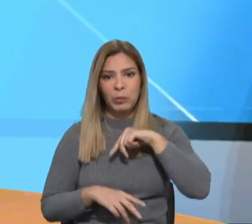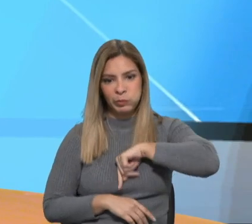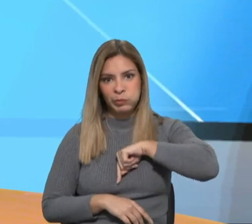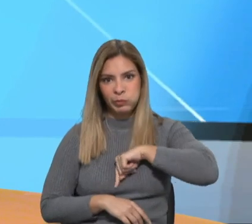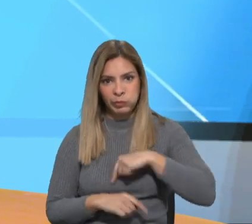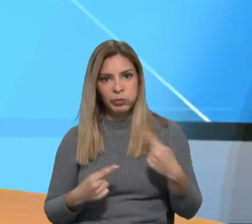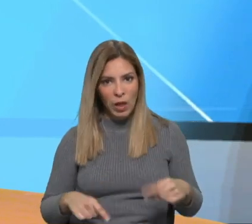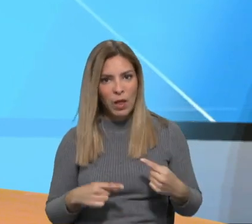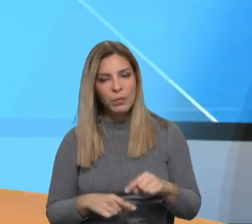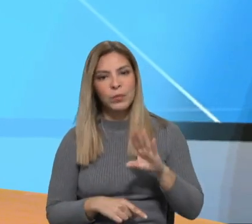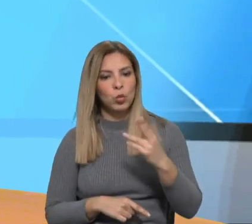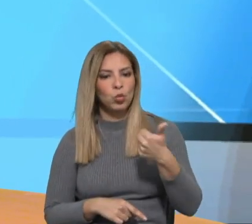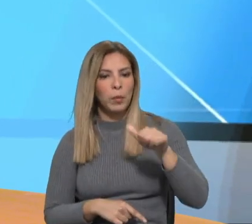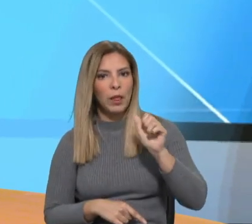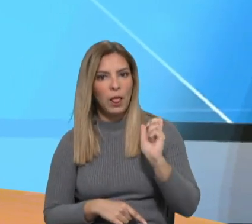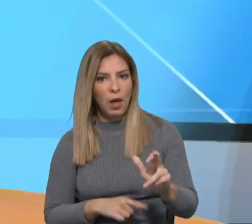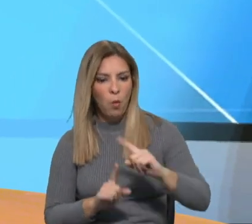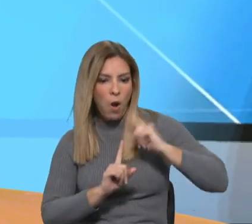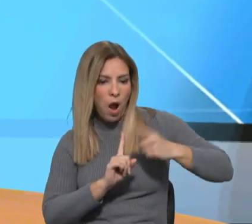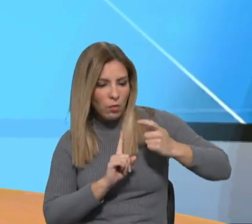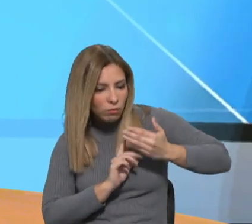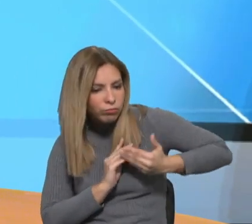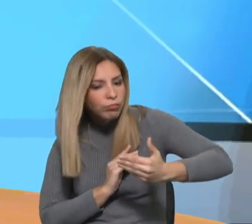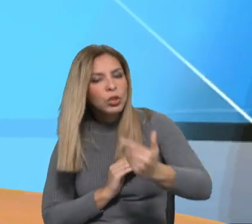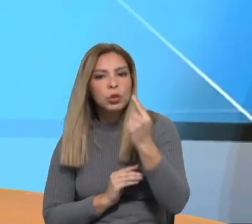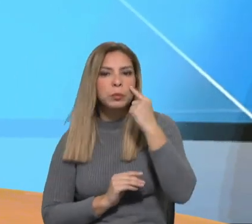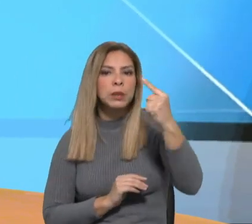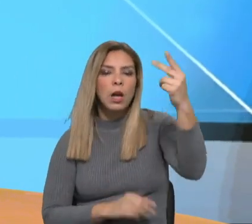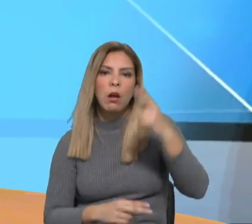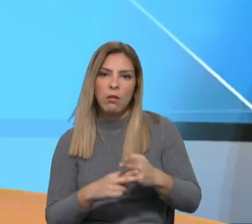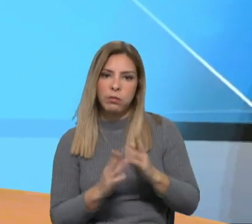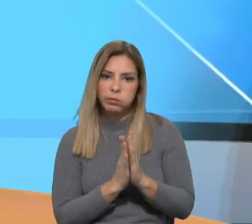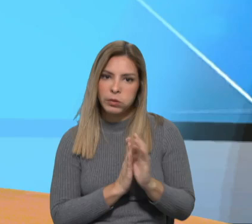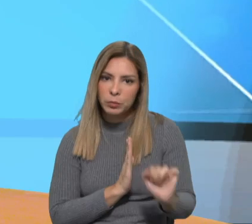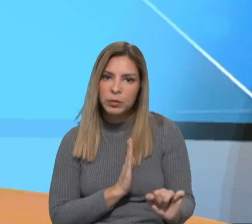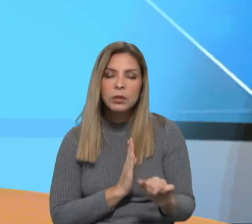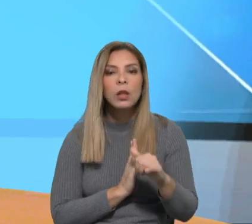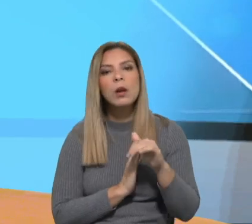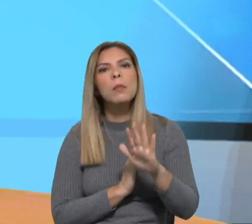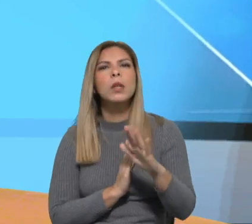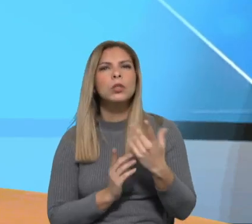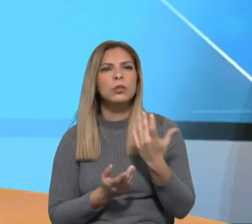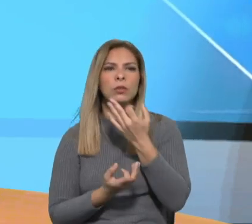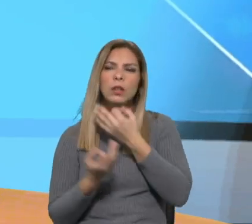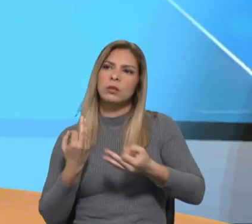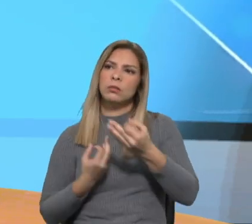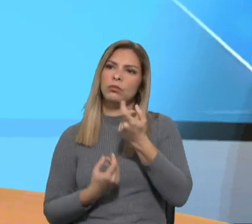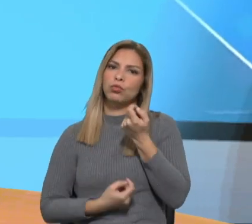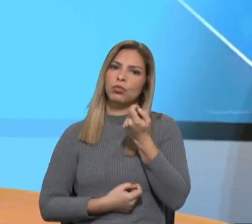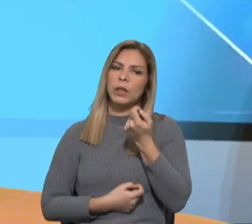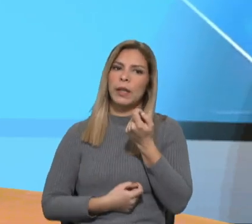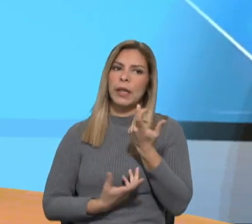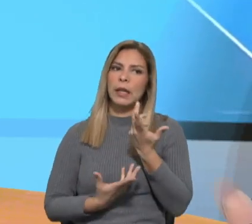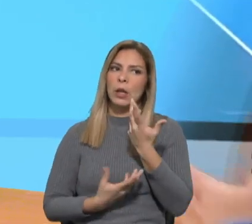ano jubilar. E o Papa aí falava na necessidade de desarmar a